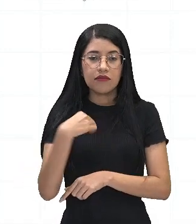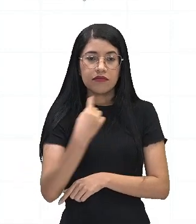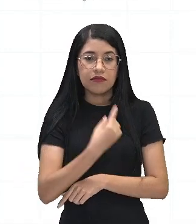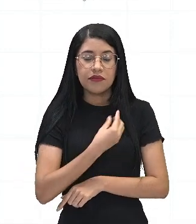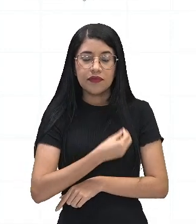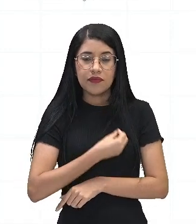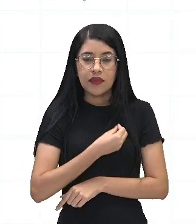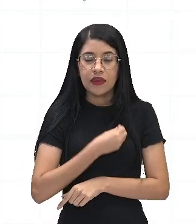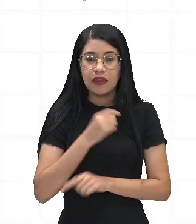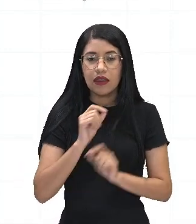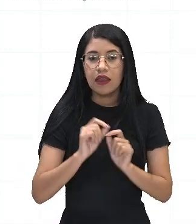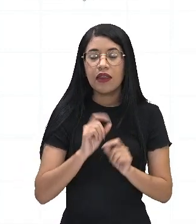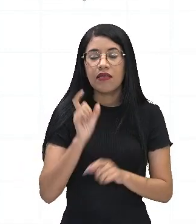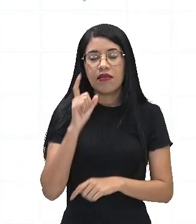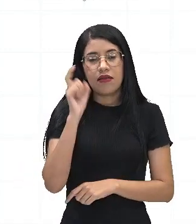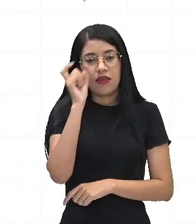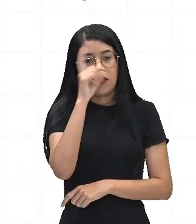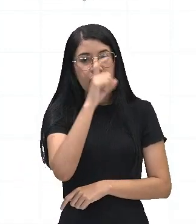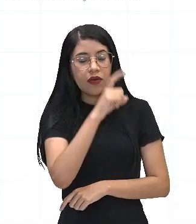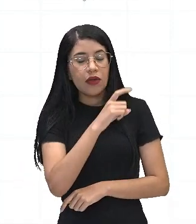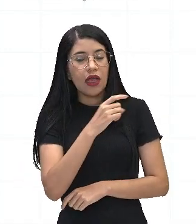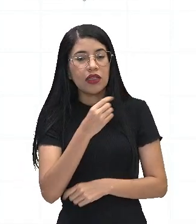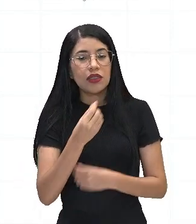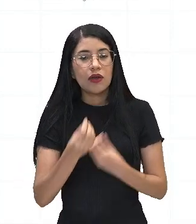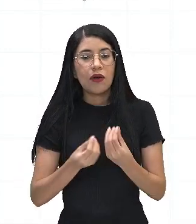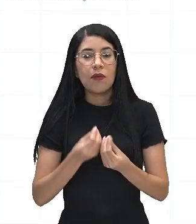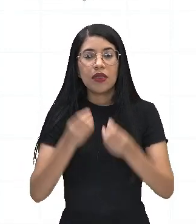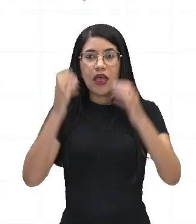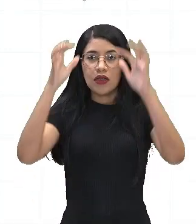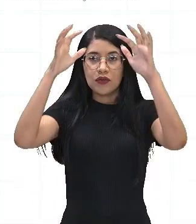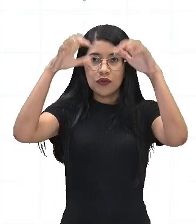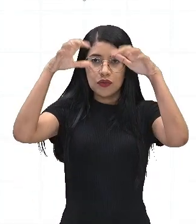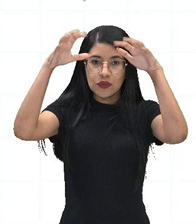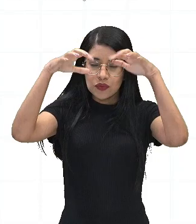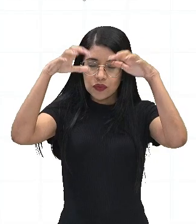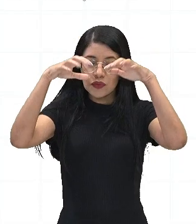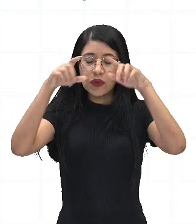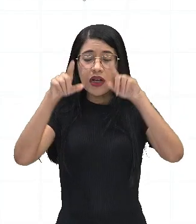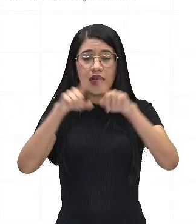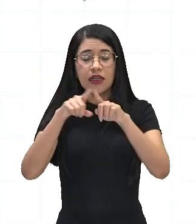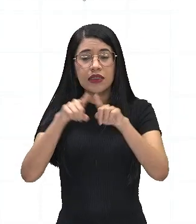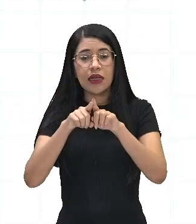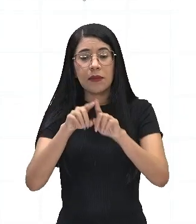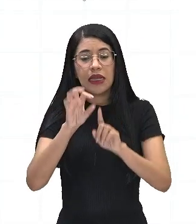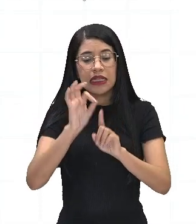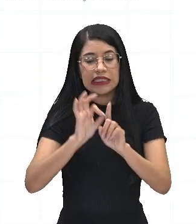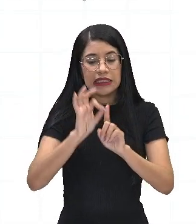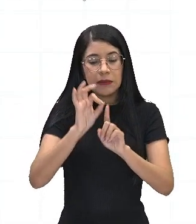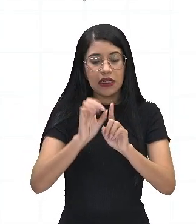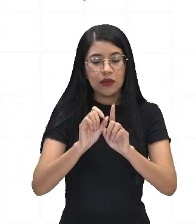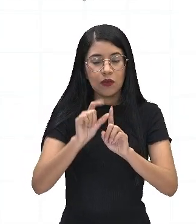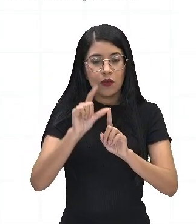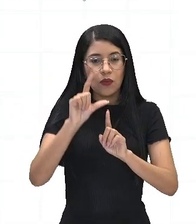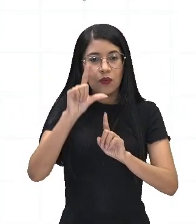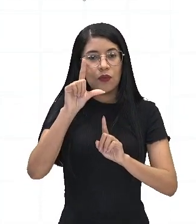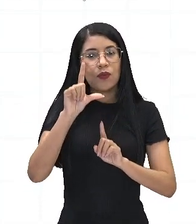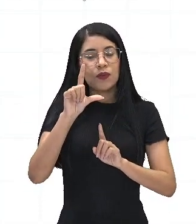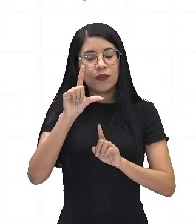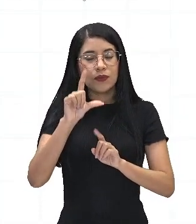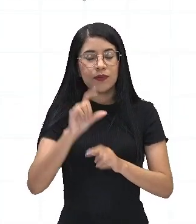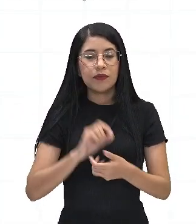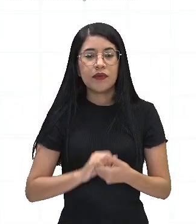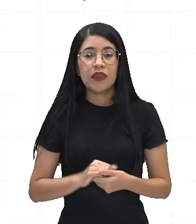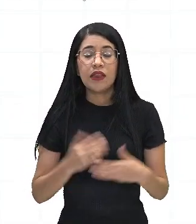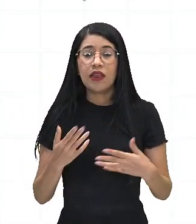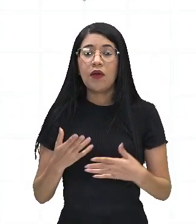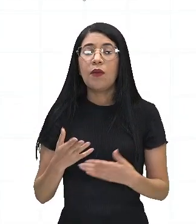tivemos o quê? Dificuldade na formação das chuvas e o aumento na temperatura. Então, sabemos que o